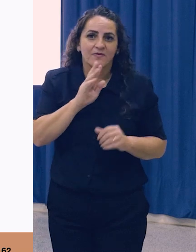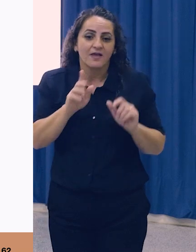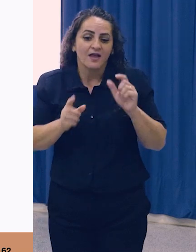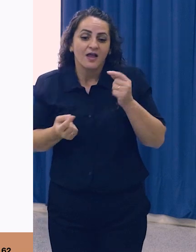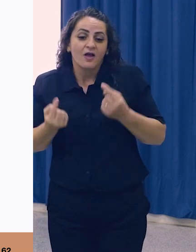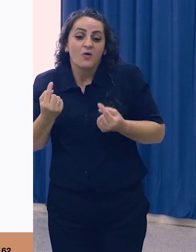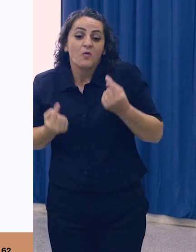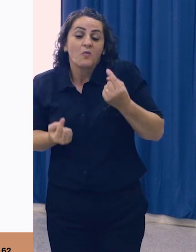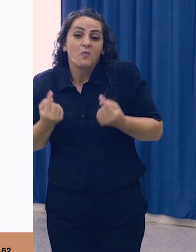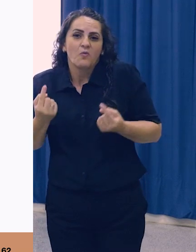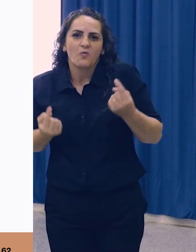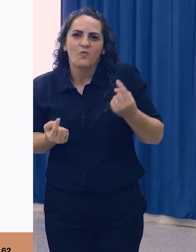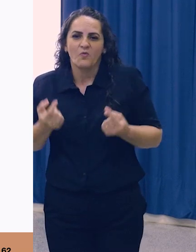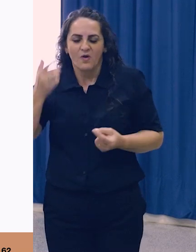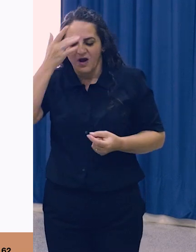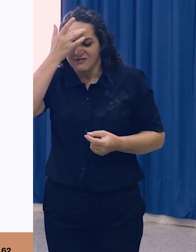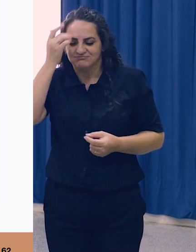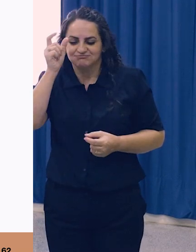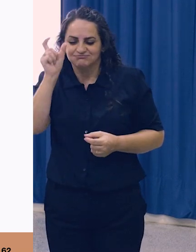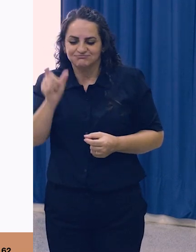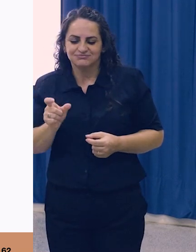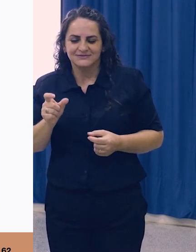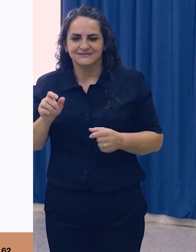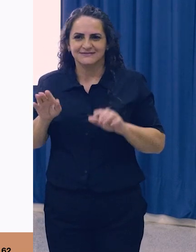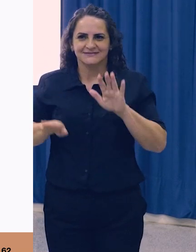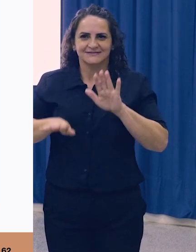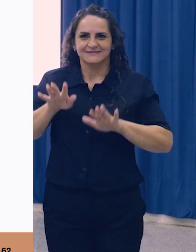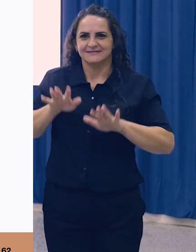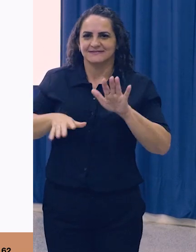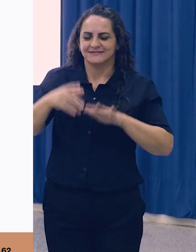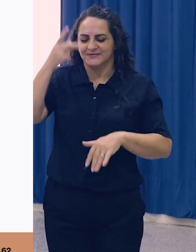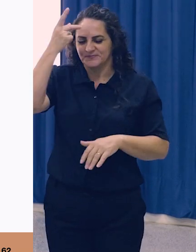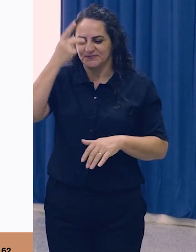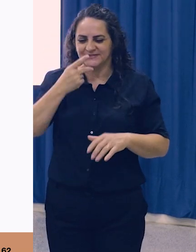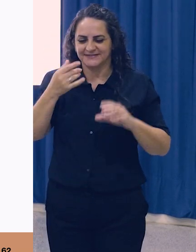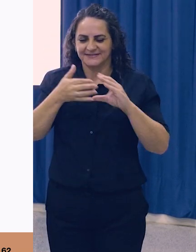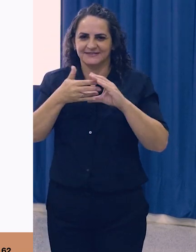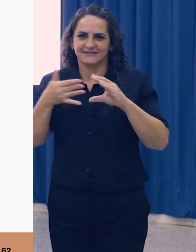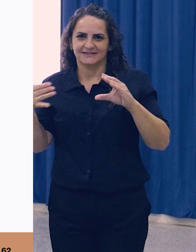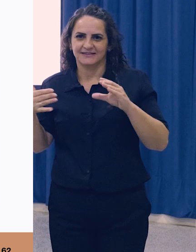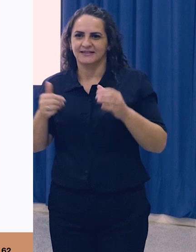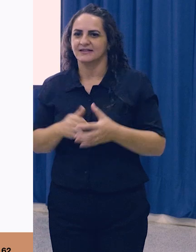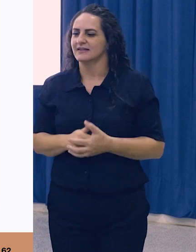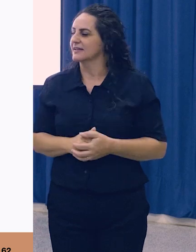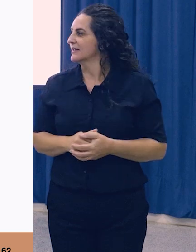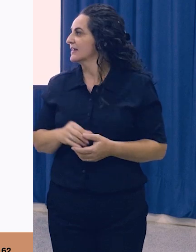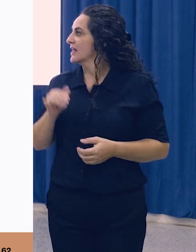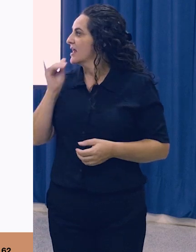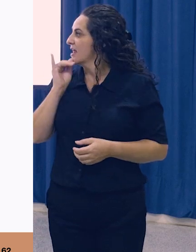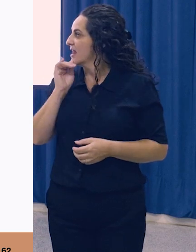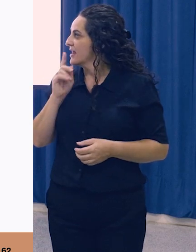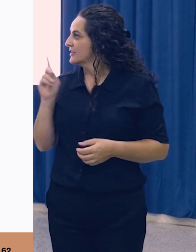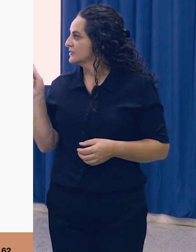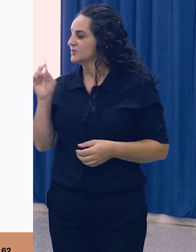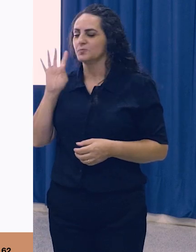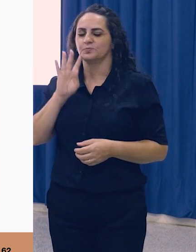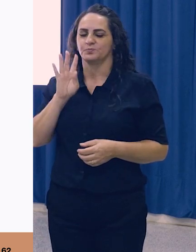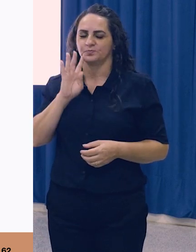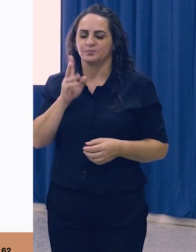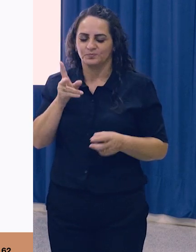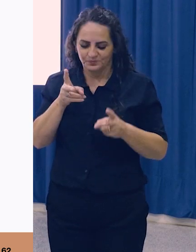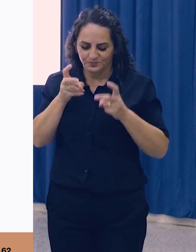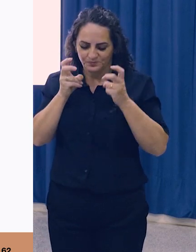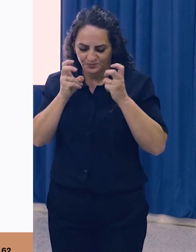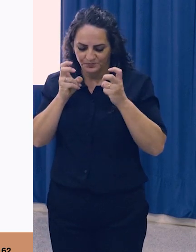filme elas eram, dependendo da sua personalidade e características. Esse exemplo aqui é bem bacana. Eu